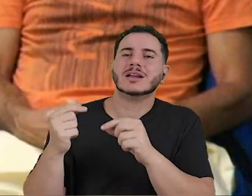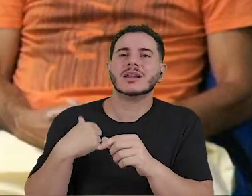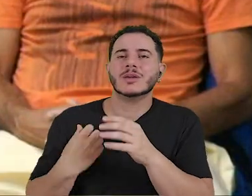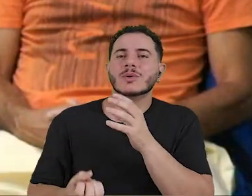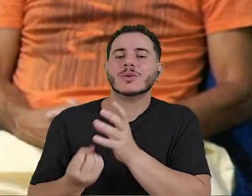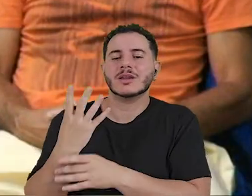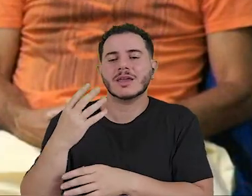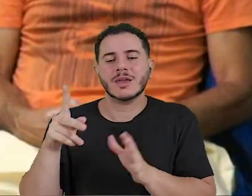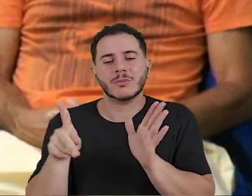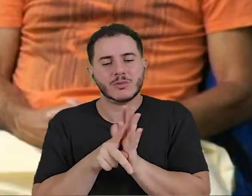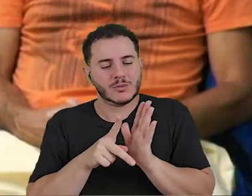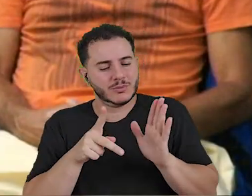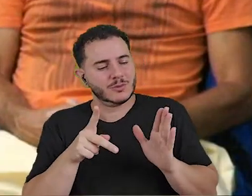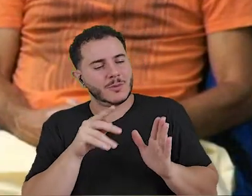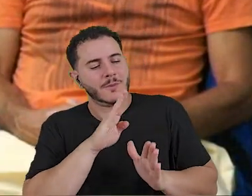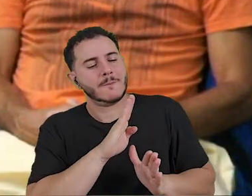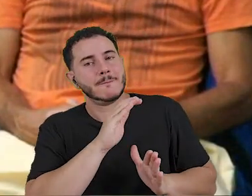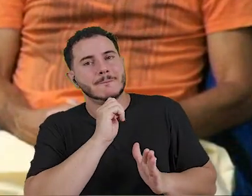Malê,